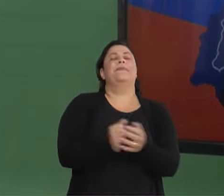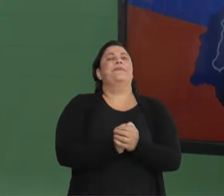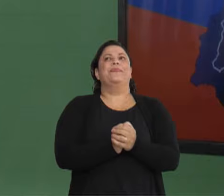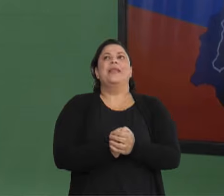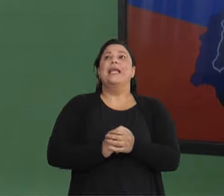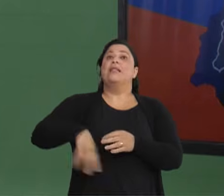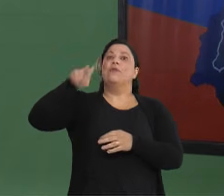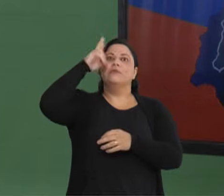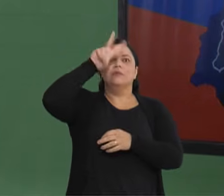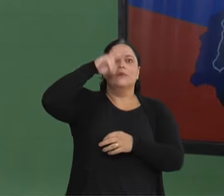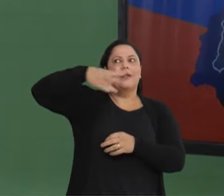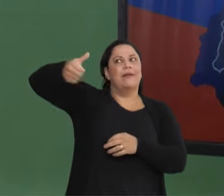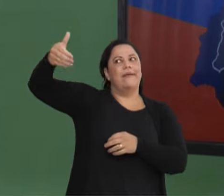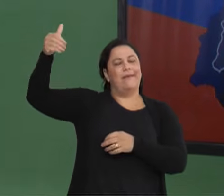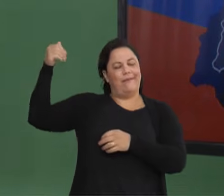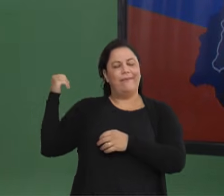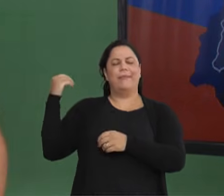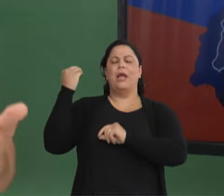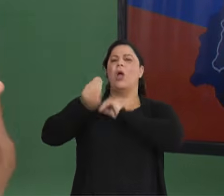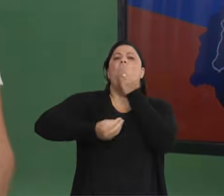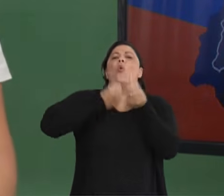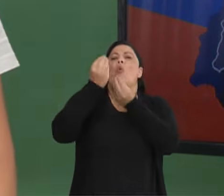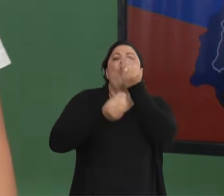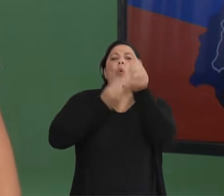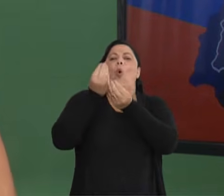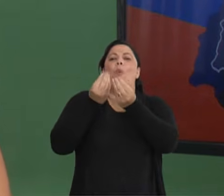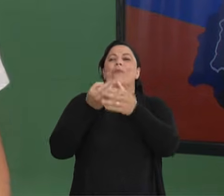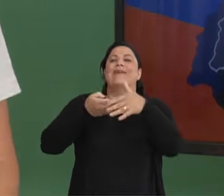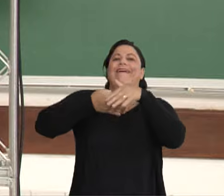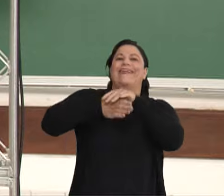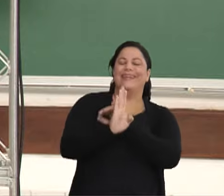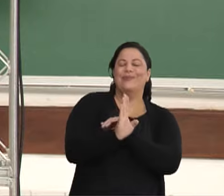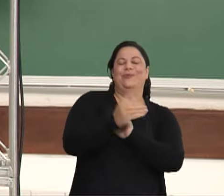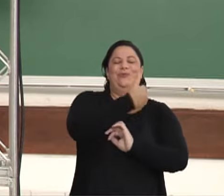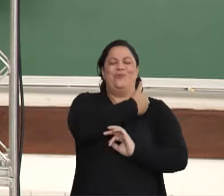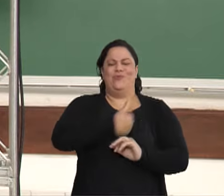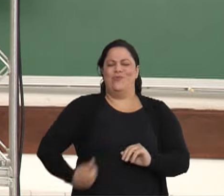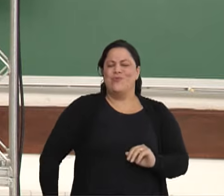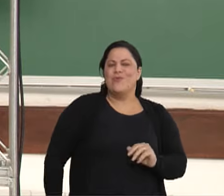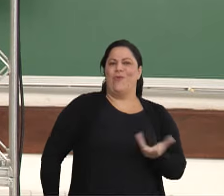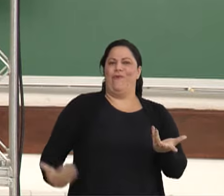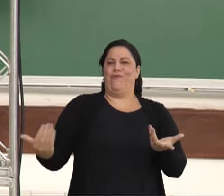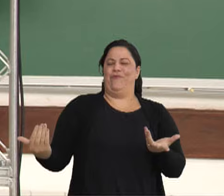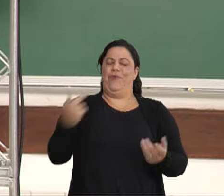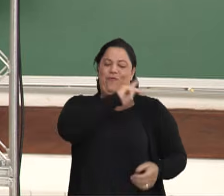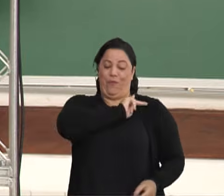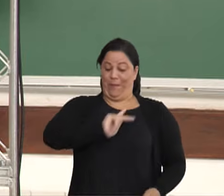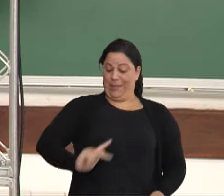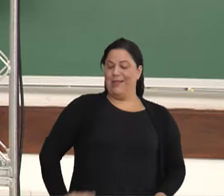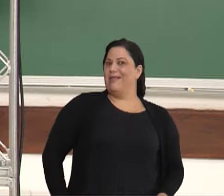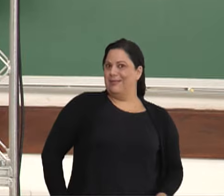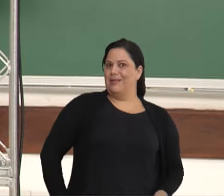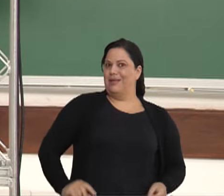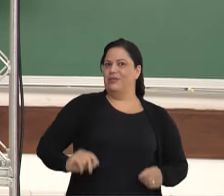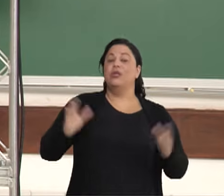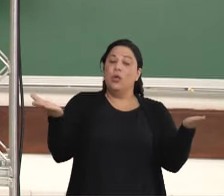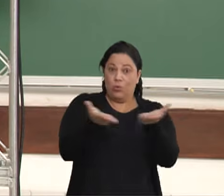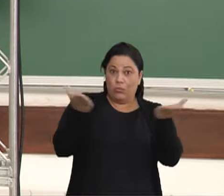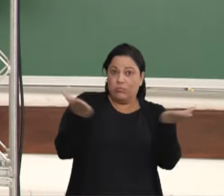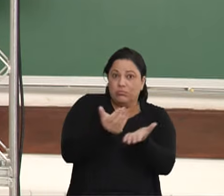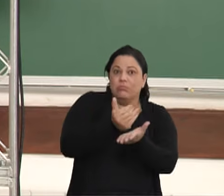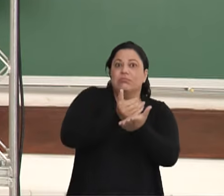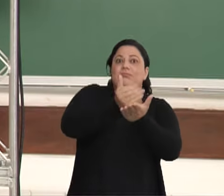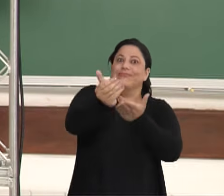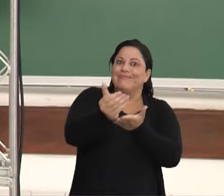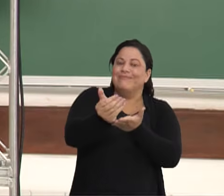ele assumiu o governo e hoje a gente vem conversar aqui juntos sobre como o governo dele começou de verdade,